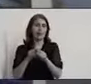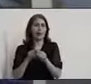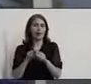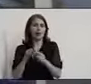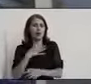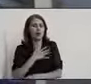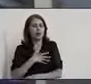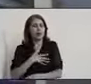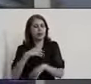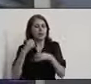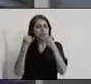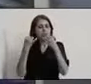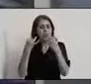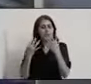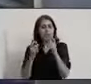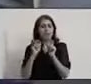explanar